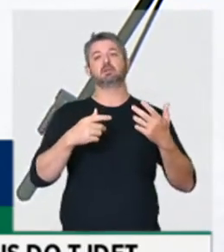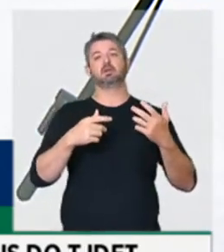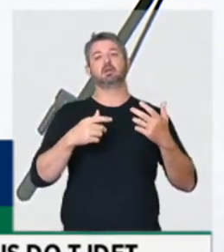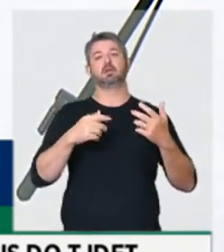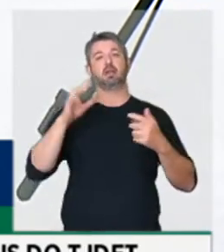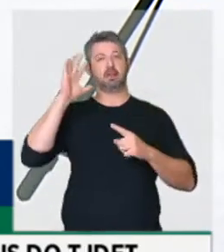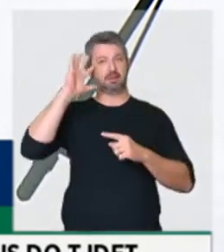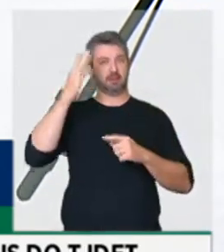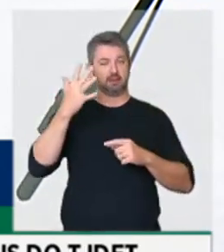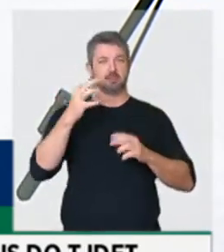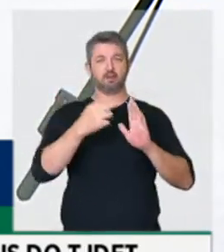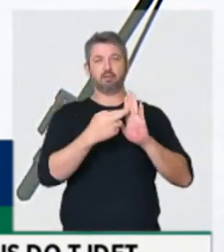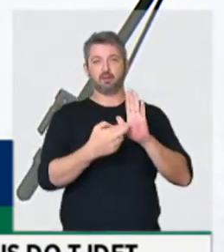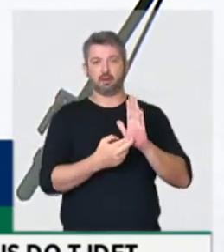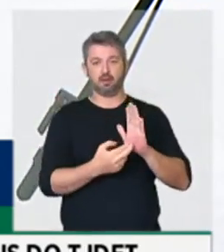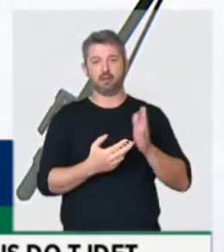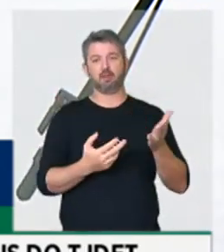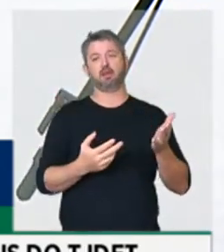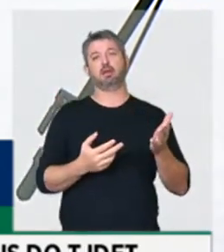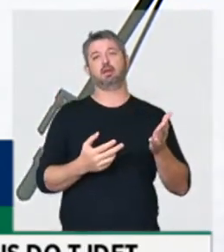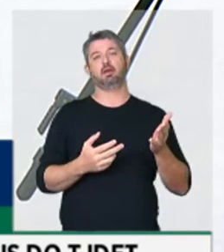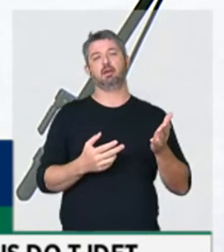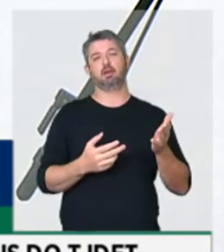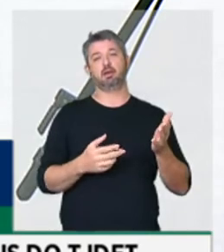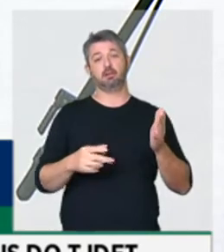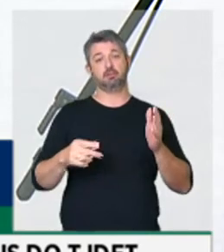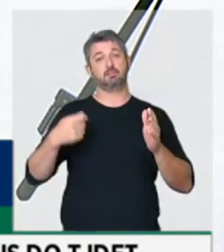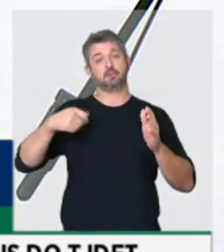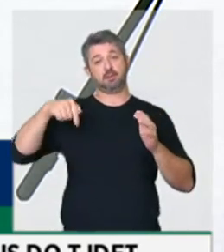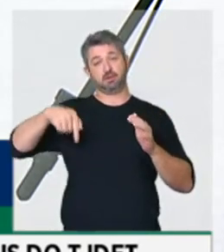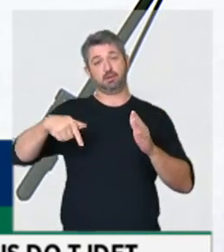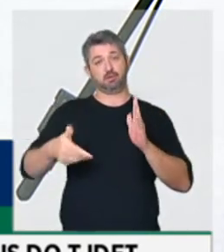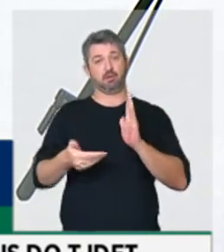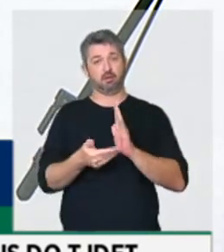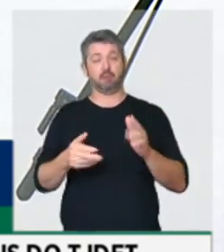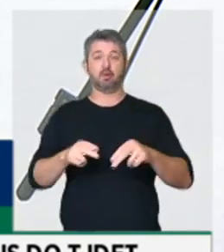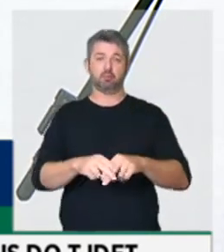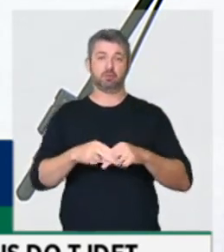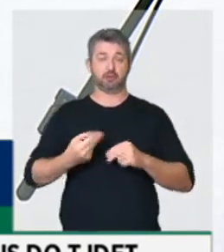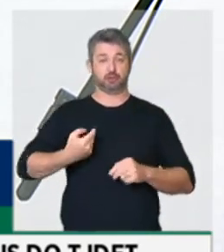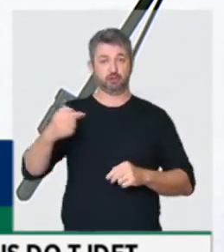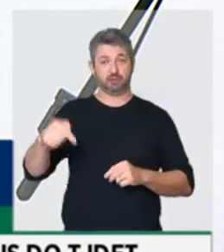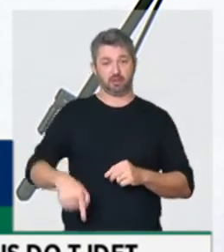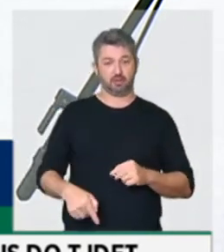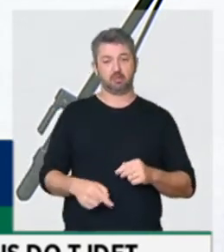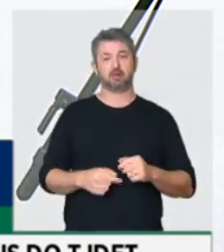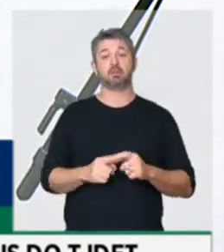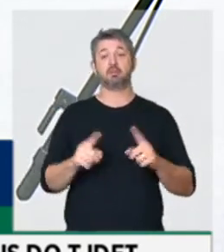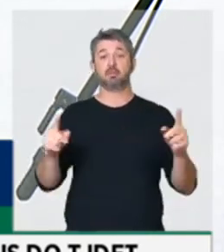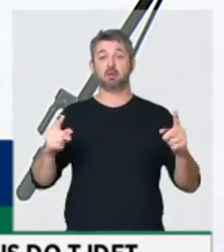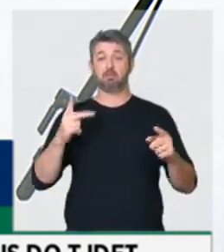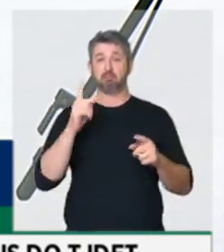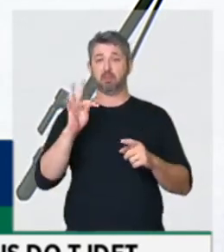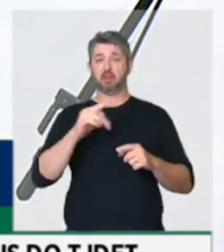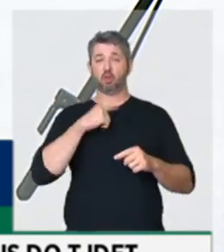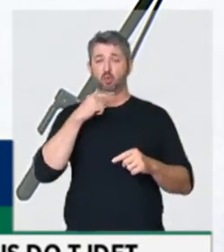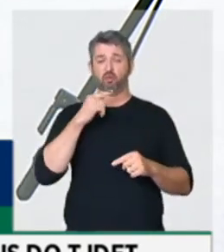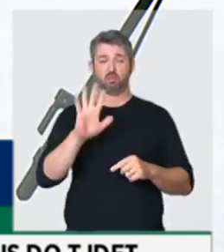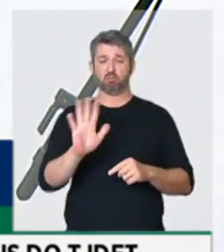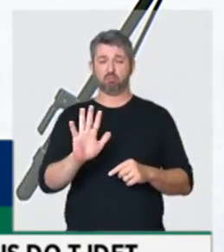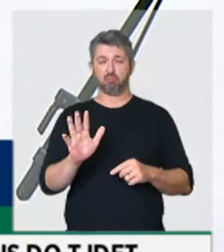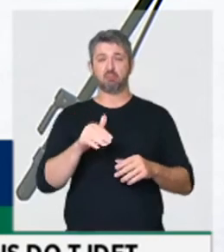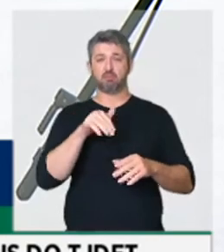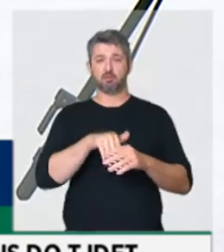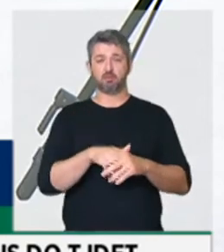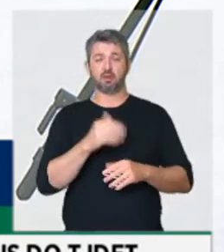na sua normatização da Câmara Federal, e por isso estamos aqui apreciando, mas o PT não tem nenhuma dúvida de